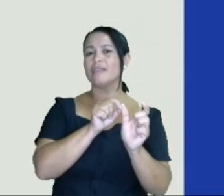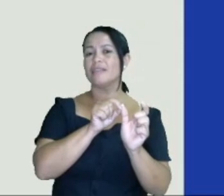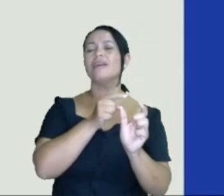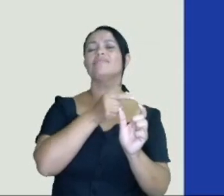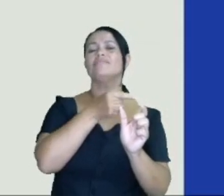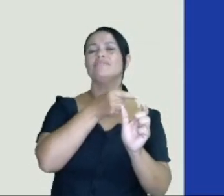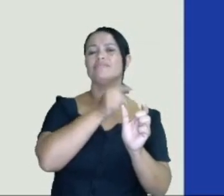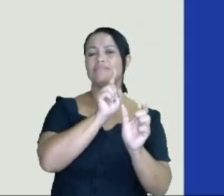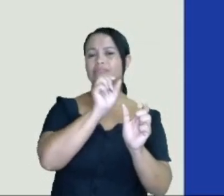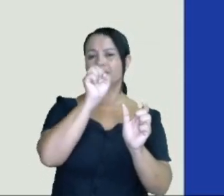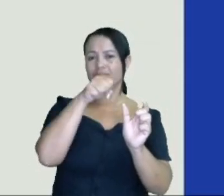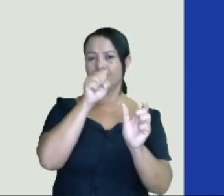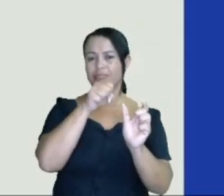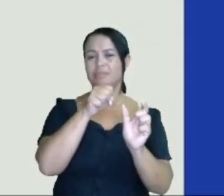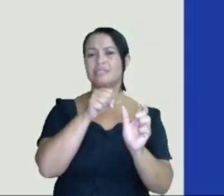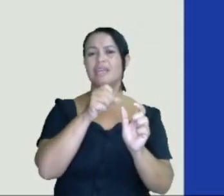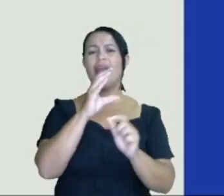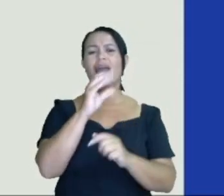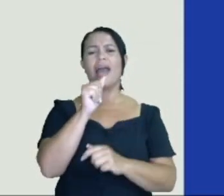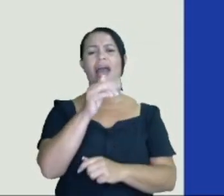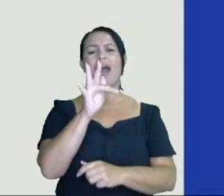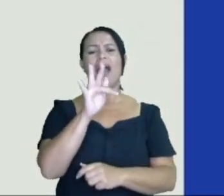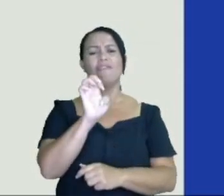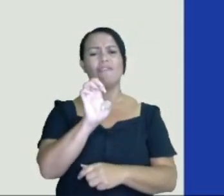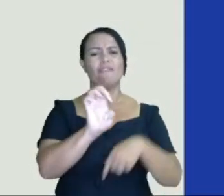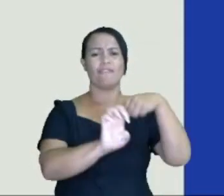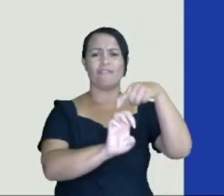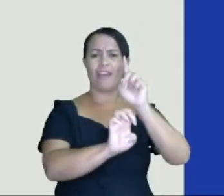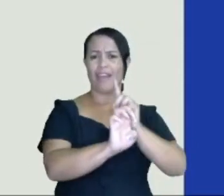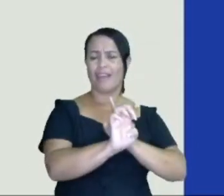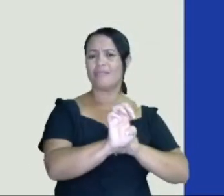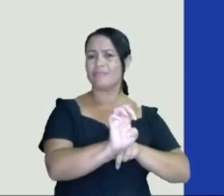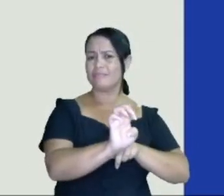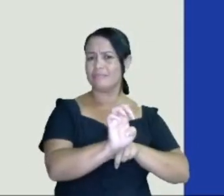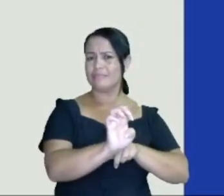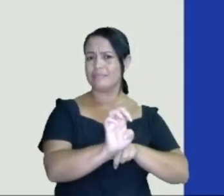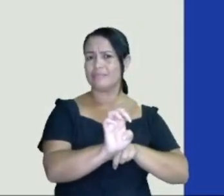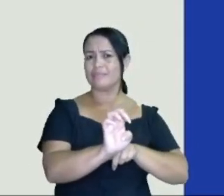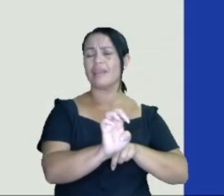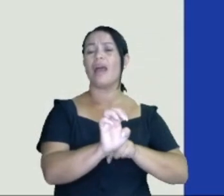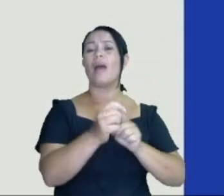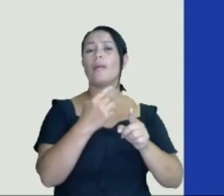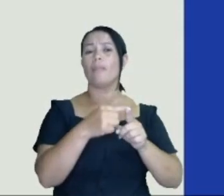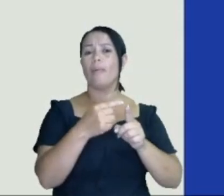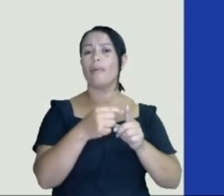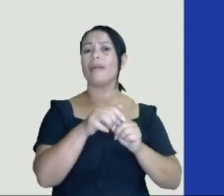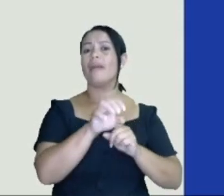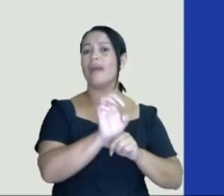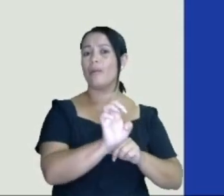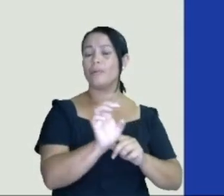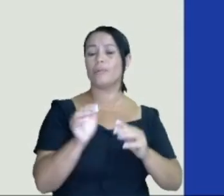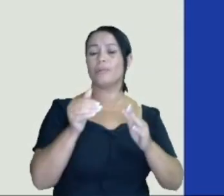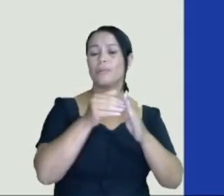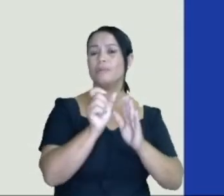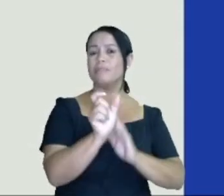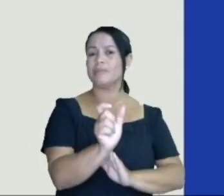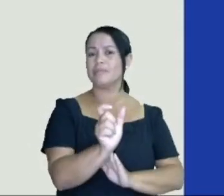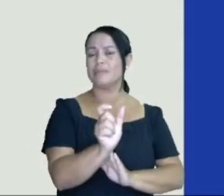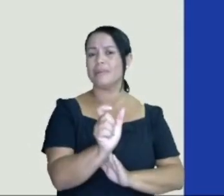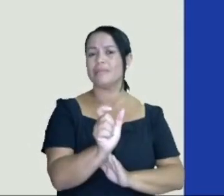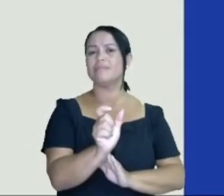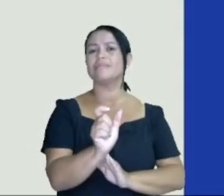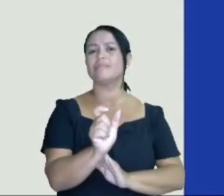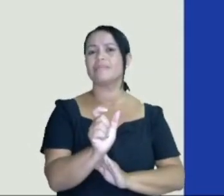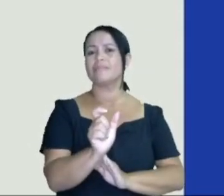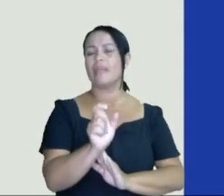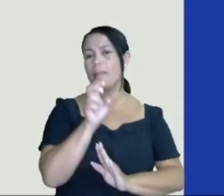professor? Sim. A palavra café, oxítona, por quê? A última palavrinha, a última